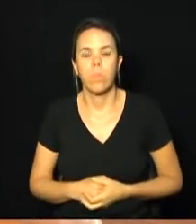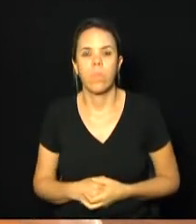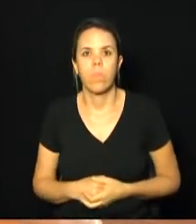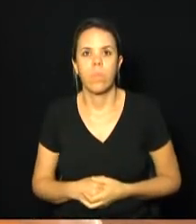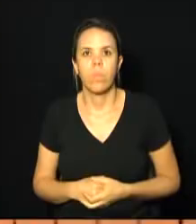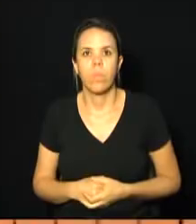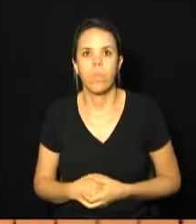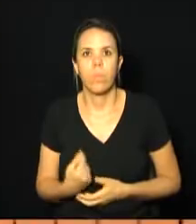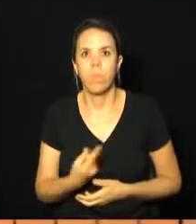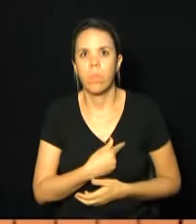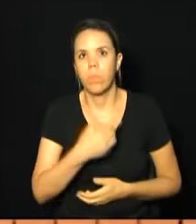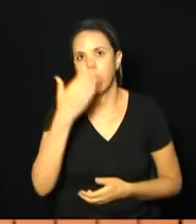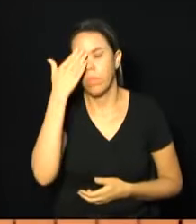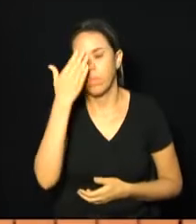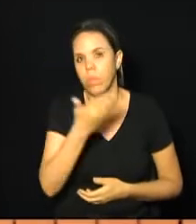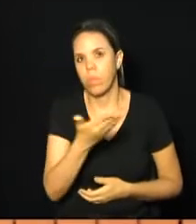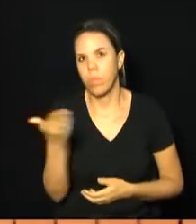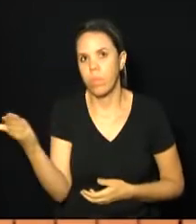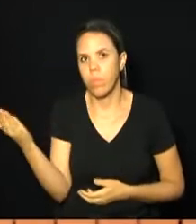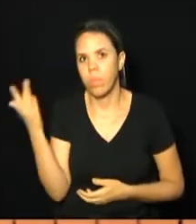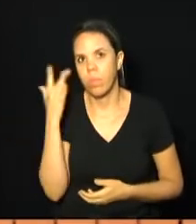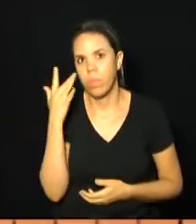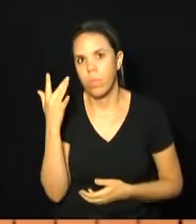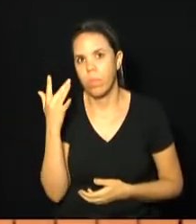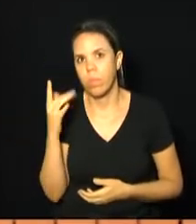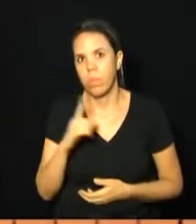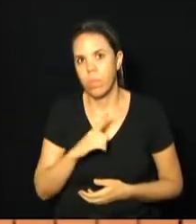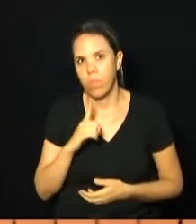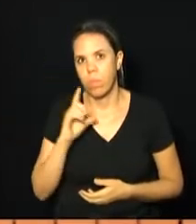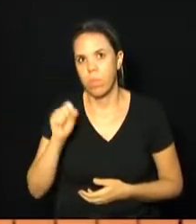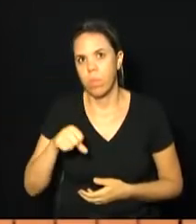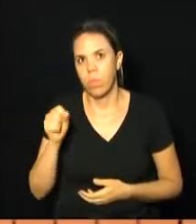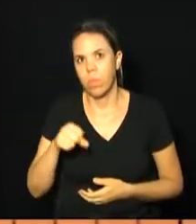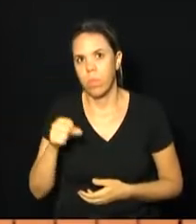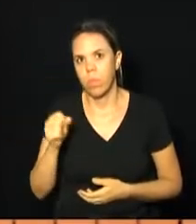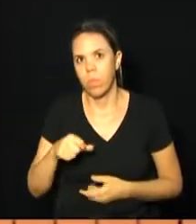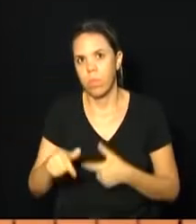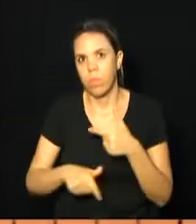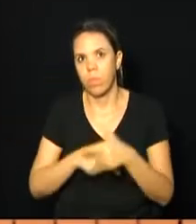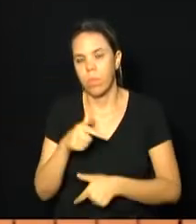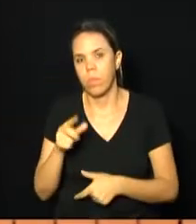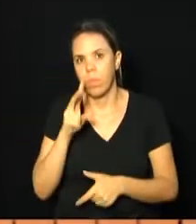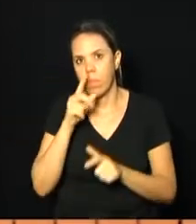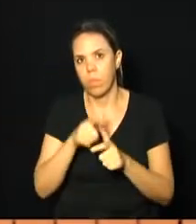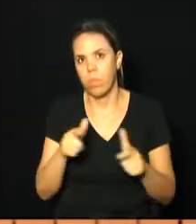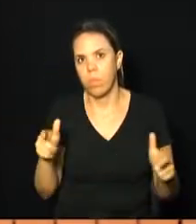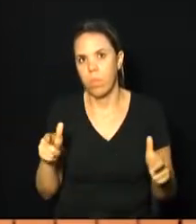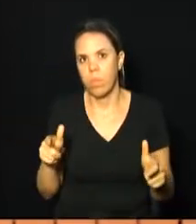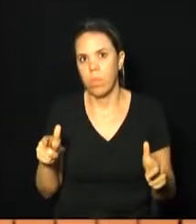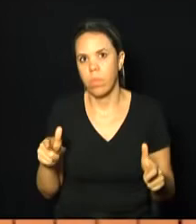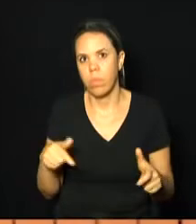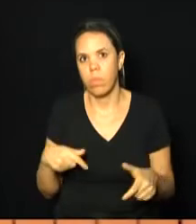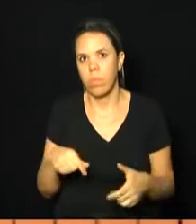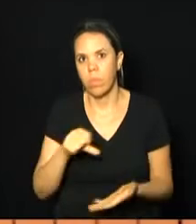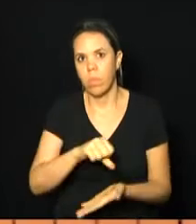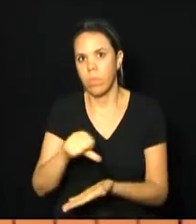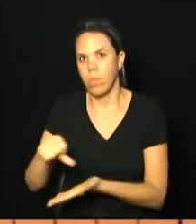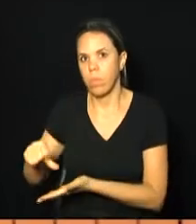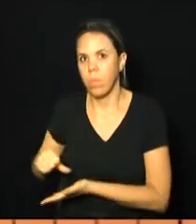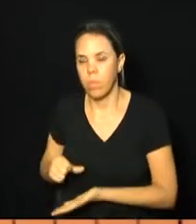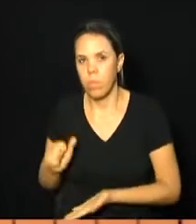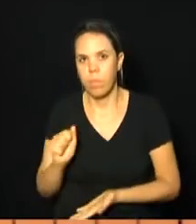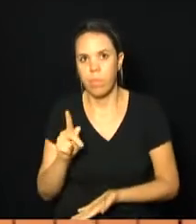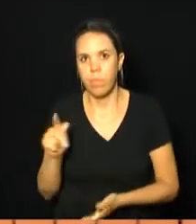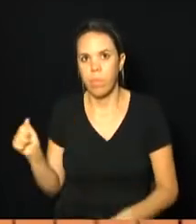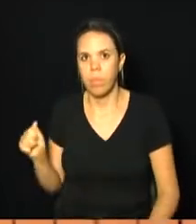A gente que agradece aí, acho que temos sim que trabalhar muito forte na nossa região, na região da